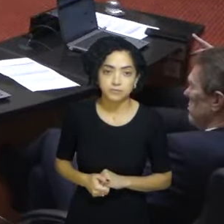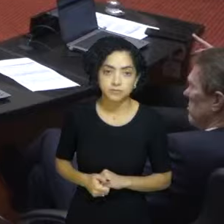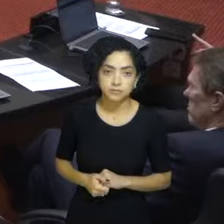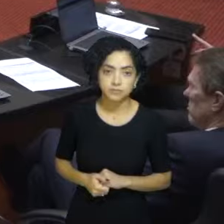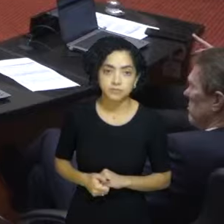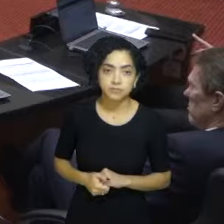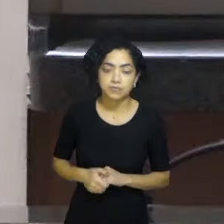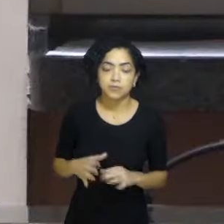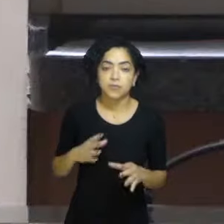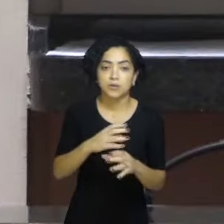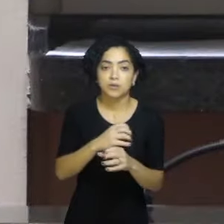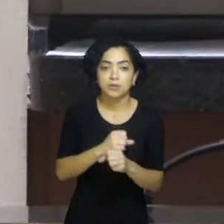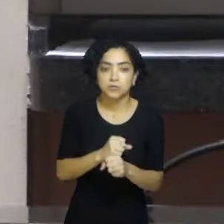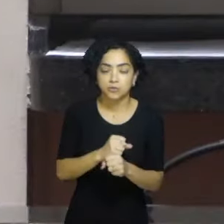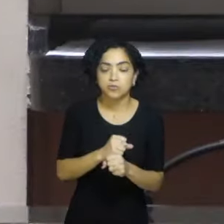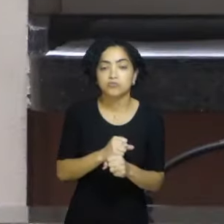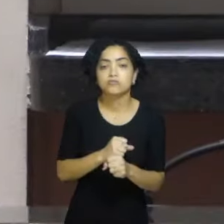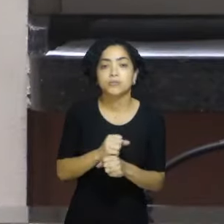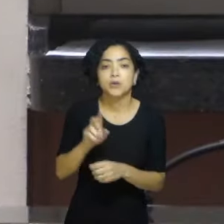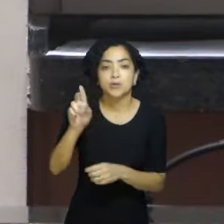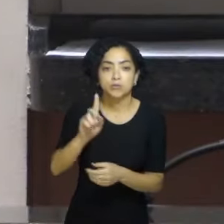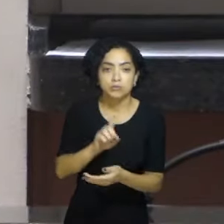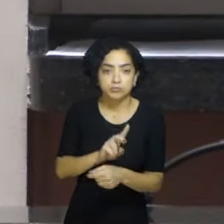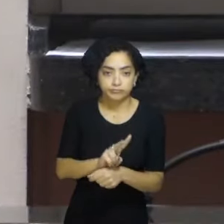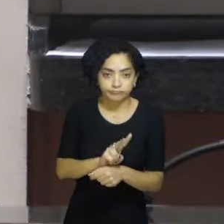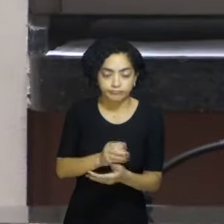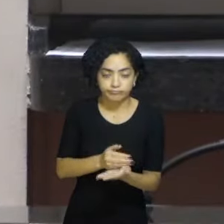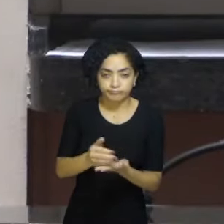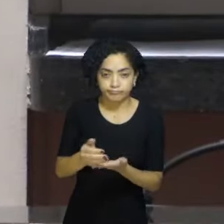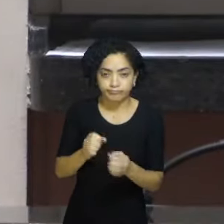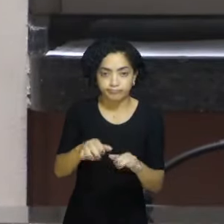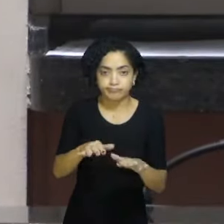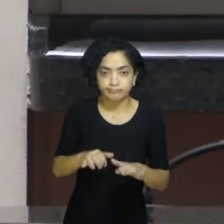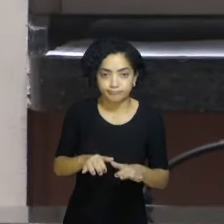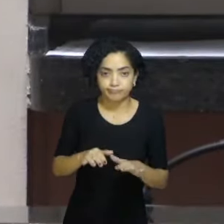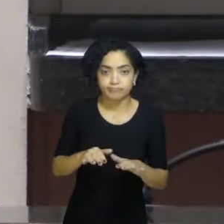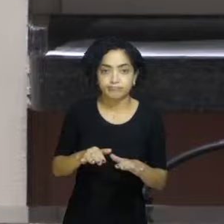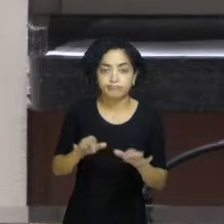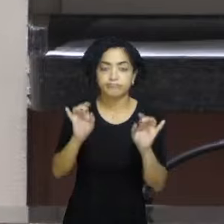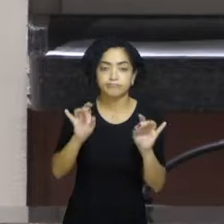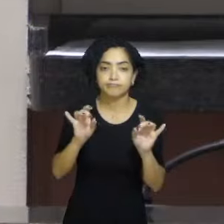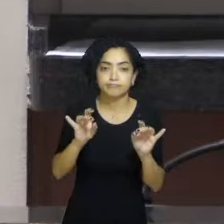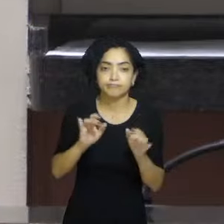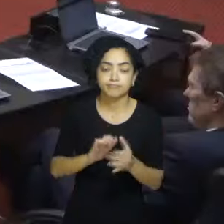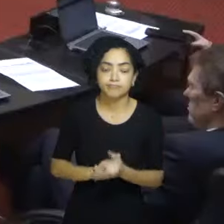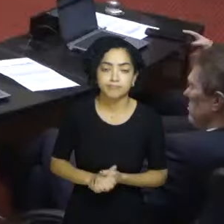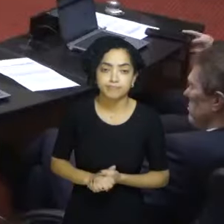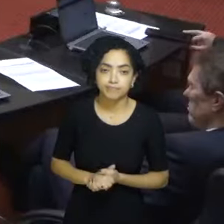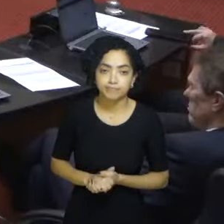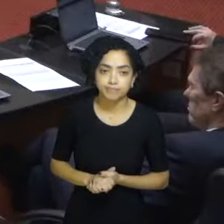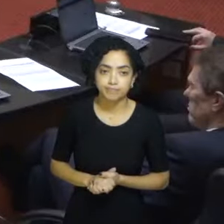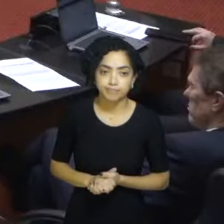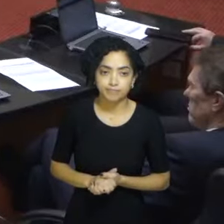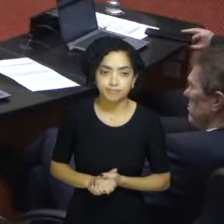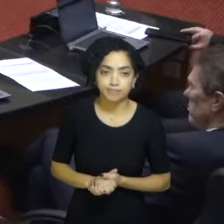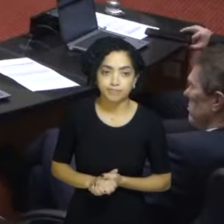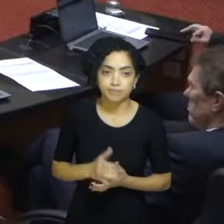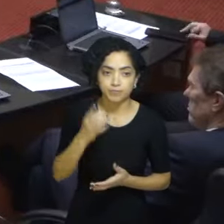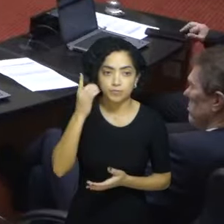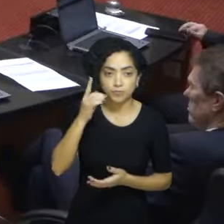Havendo quórum regimental e sob a proteção de Deus, declaro aberta a presente sessão extraordinária. Pela ordem, senhor presidente. Pela ordem, deputado Marcos Vieira.